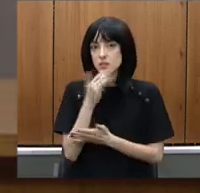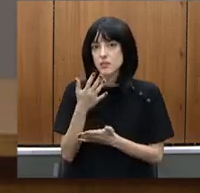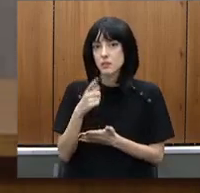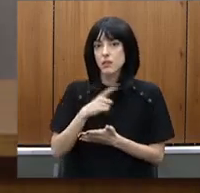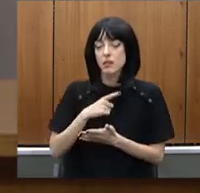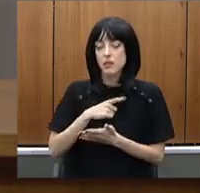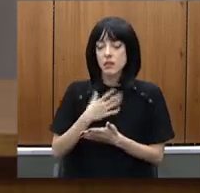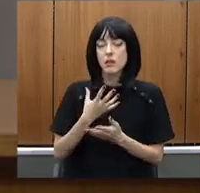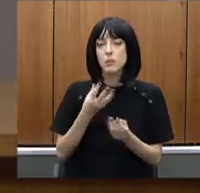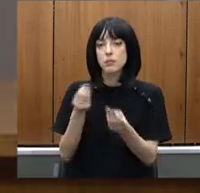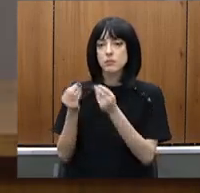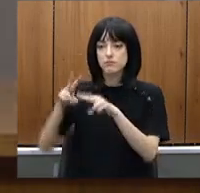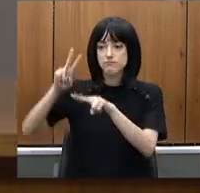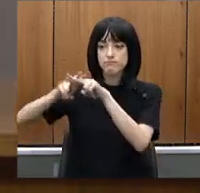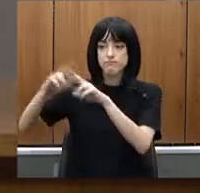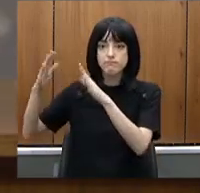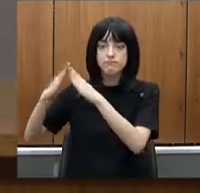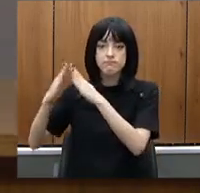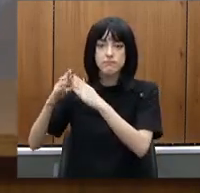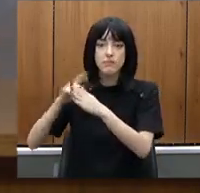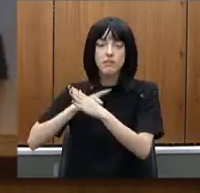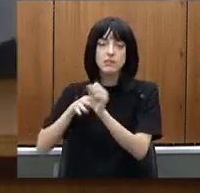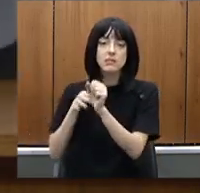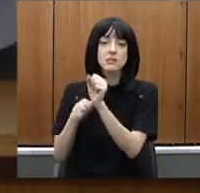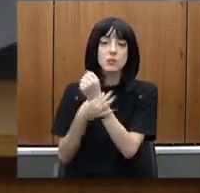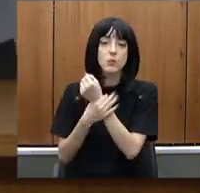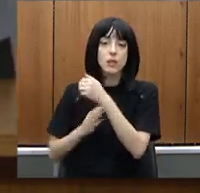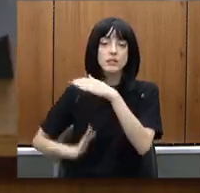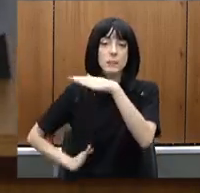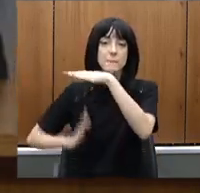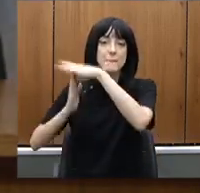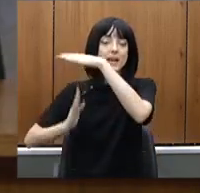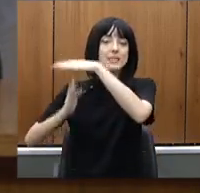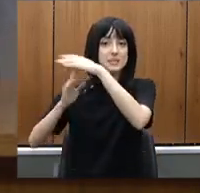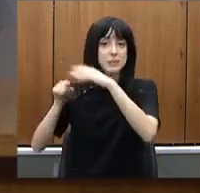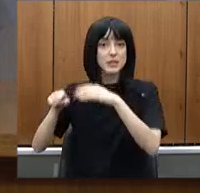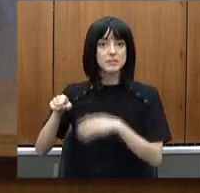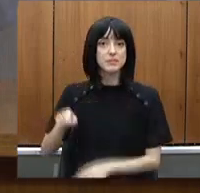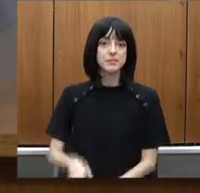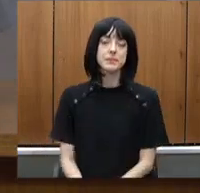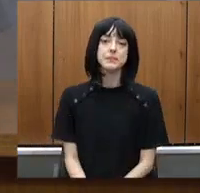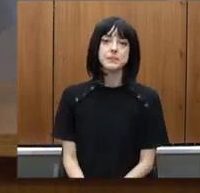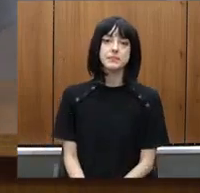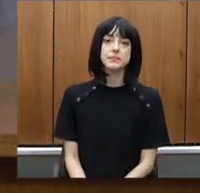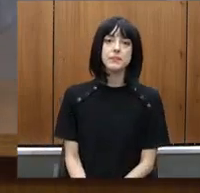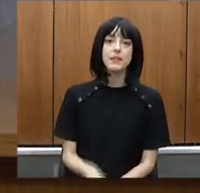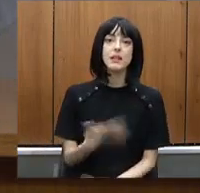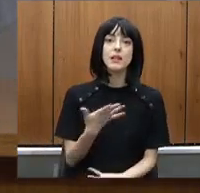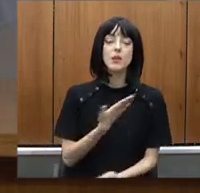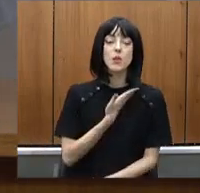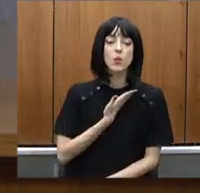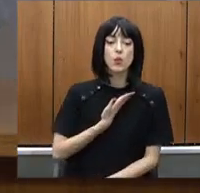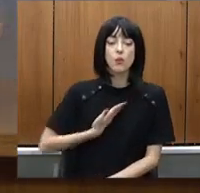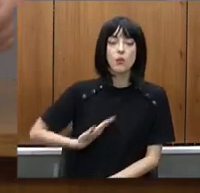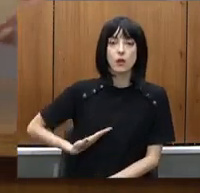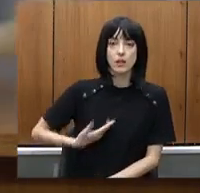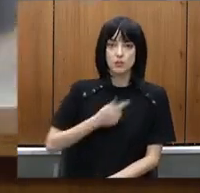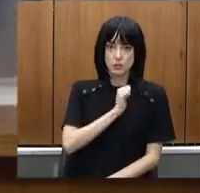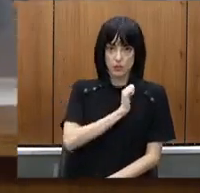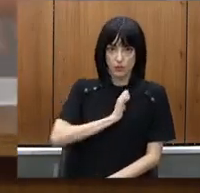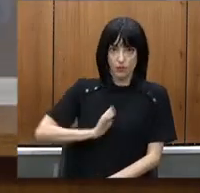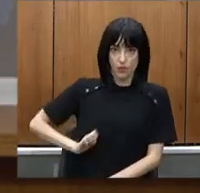Francisco Sá e o governo de Minas pagando Porque nós não temos presídio federal em Minas Gerais